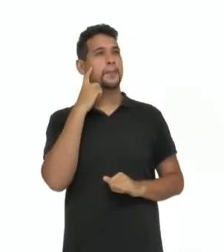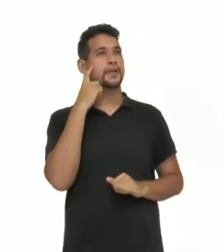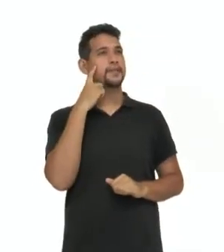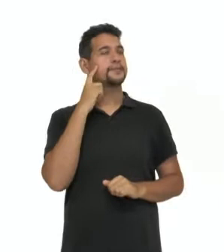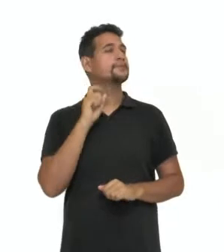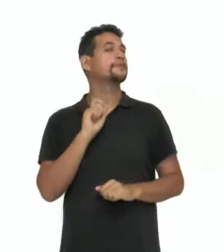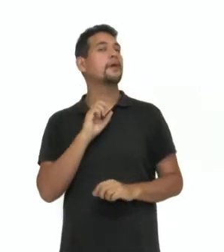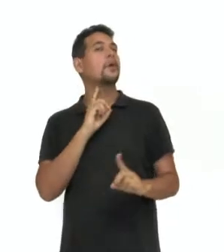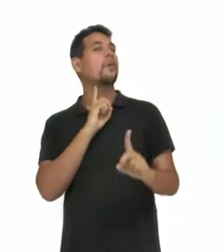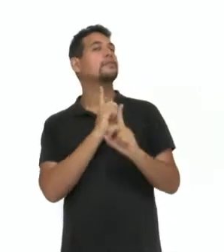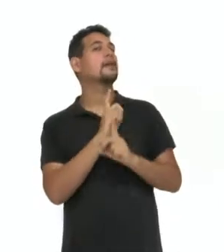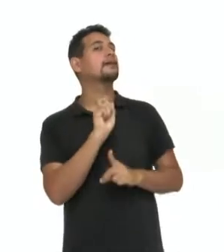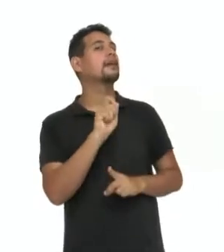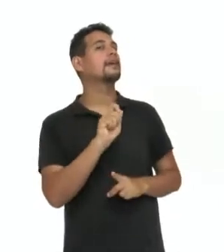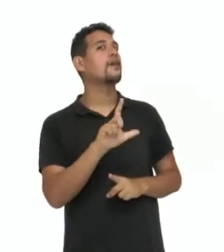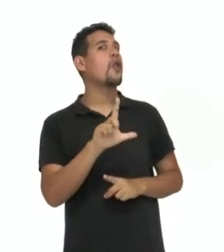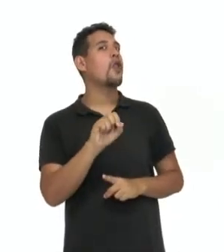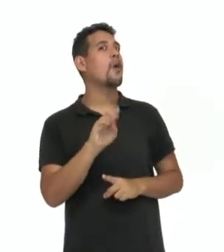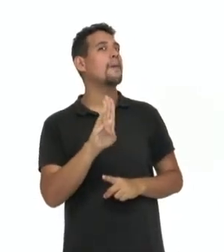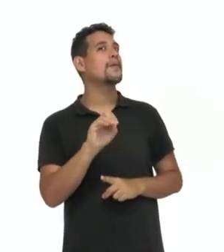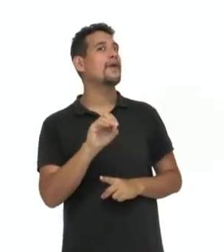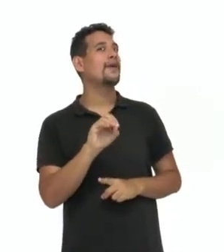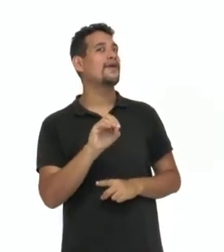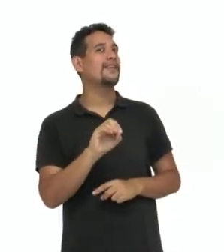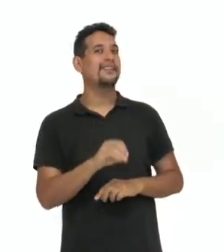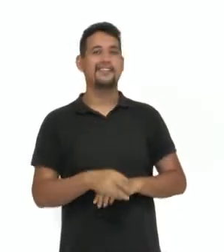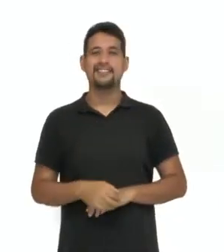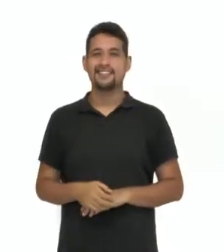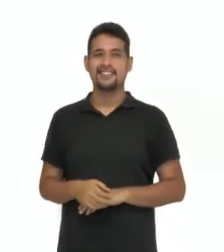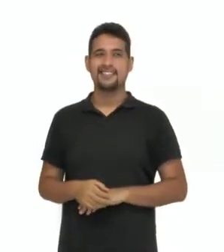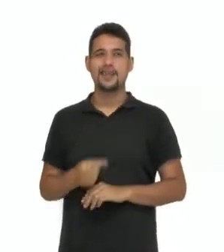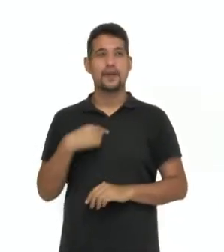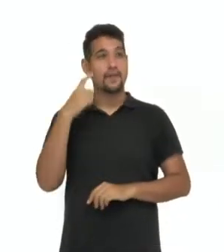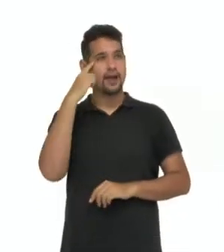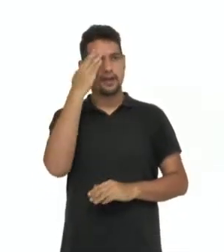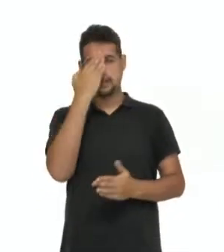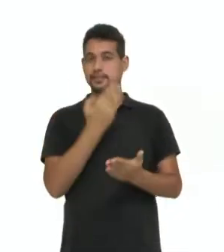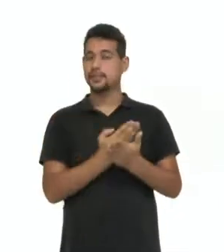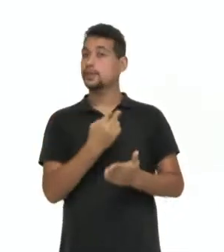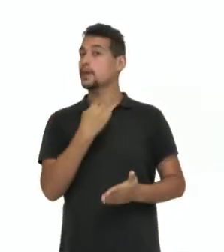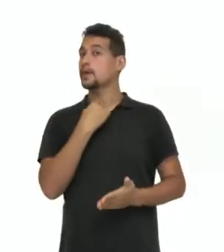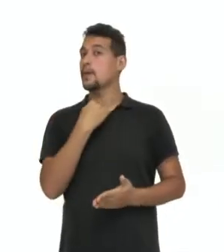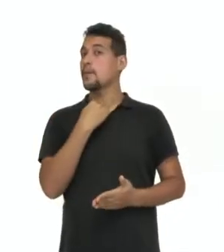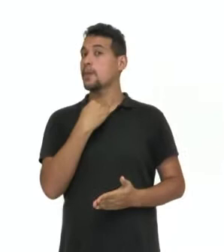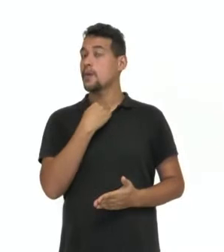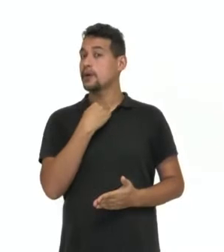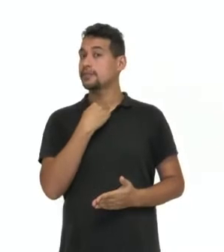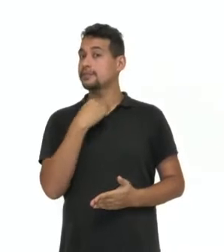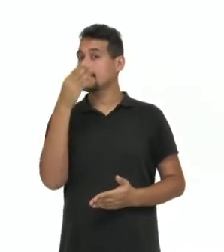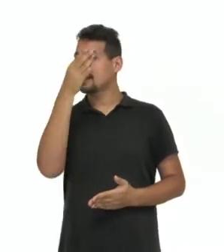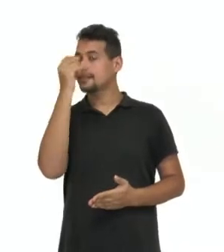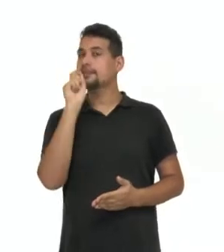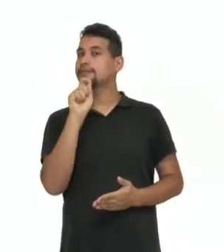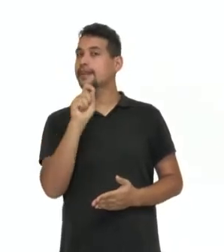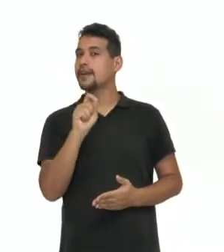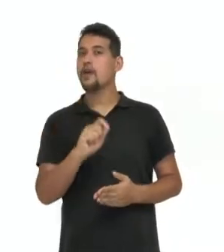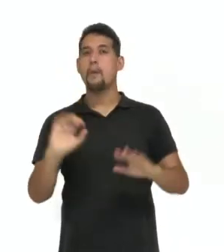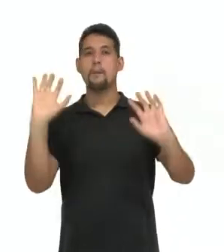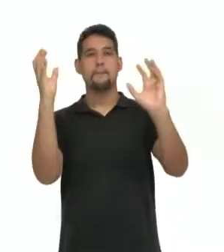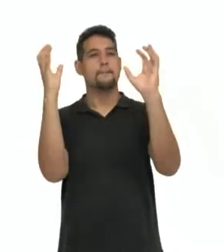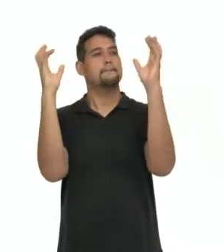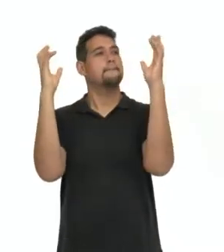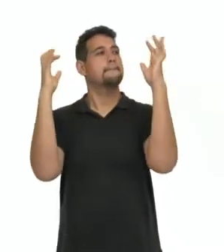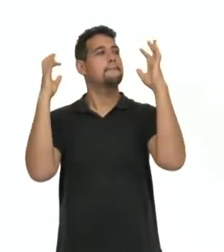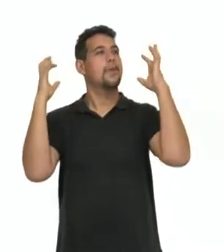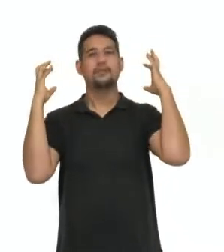encontrar un lobo. Creo que no debería faltar un bosque. Me